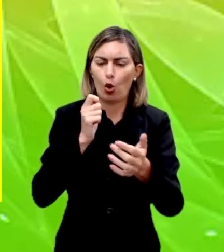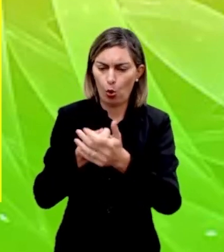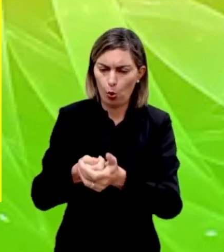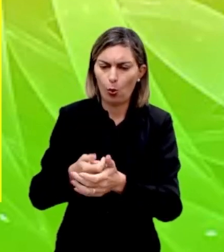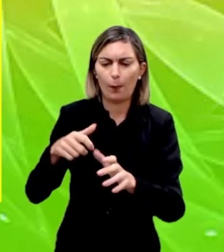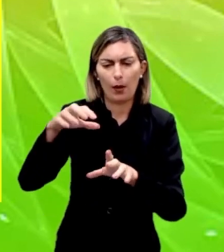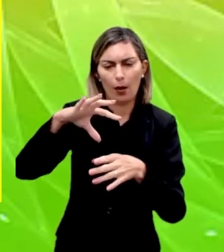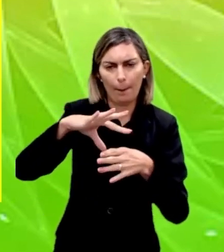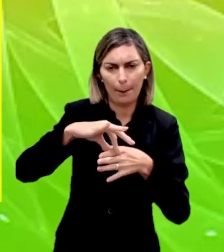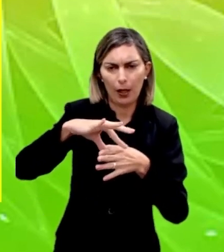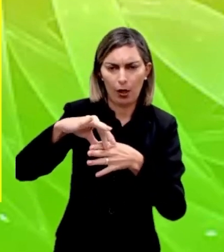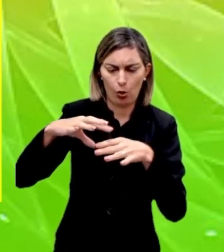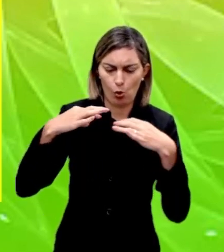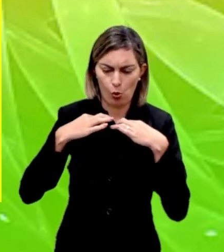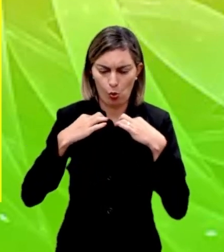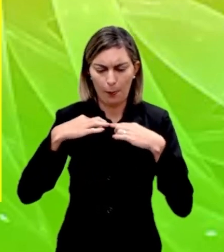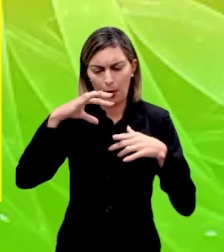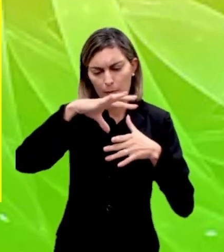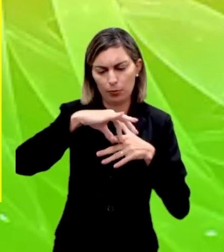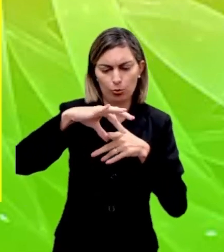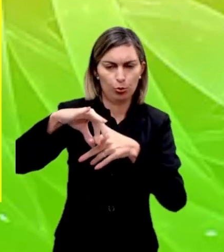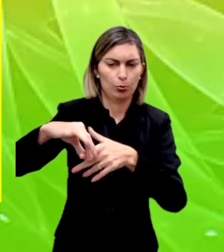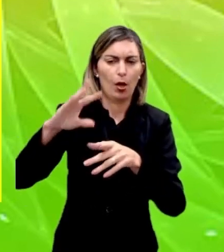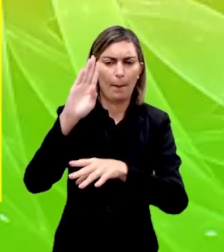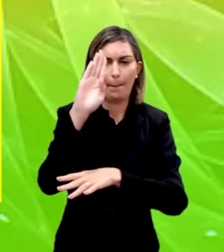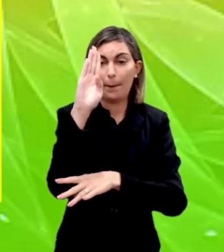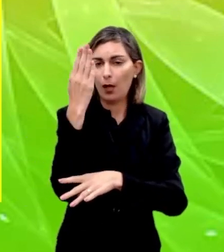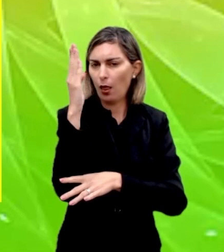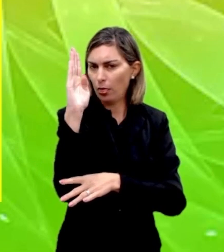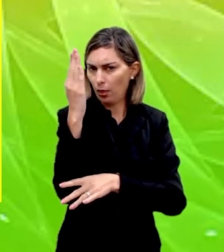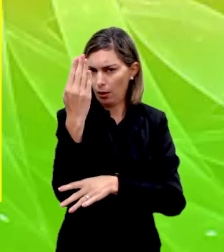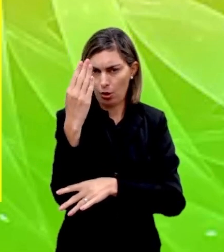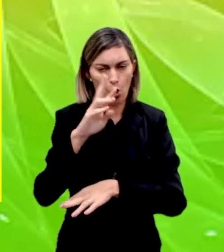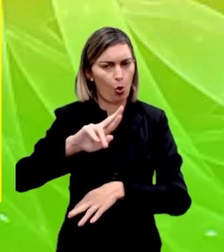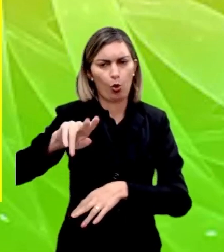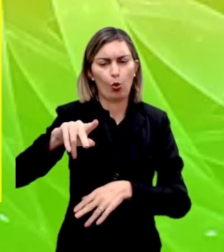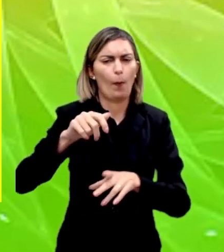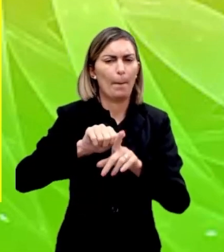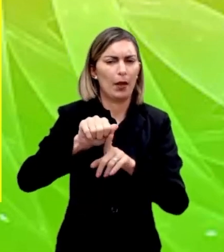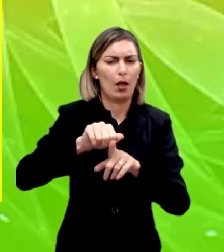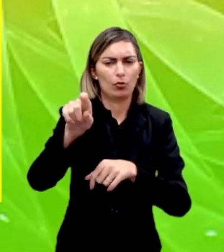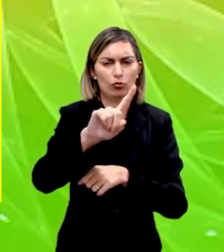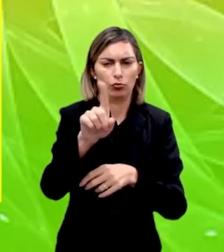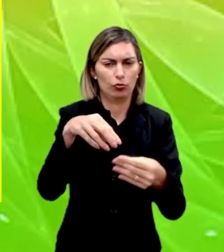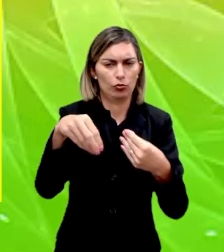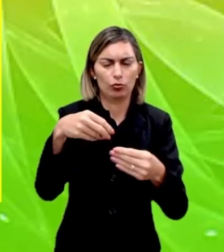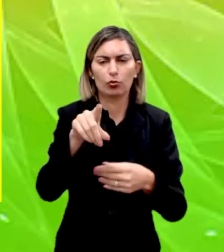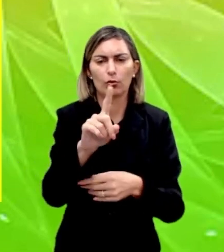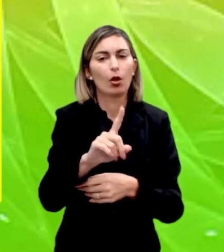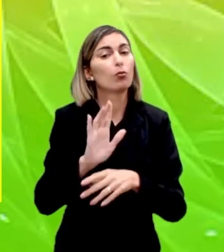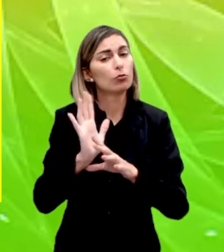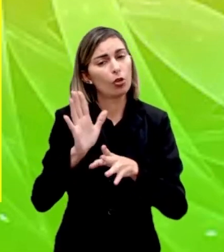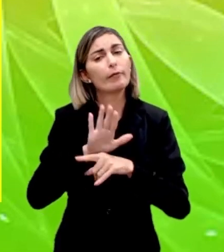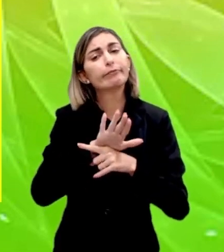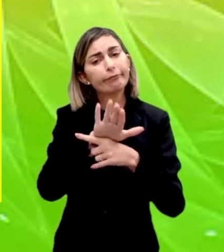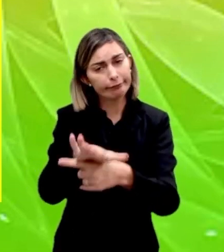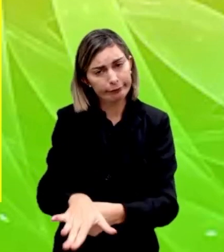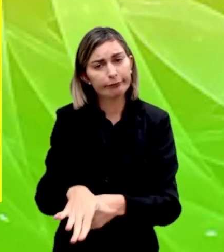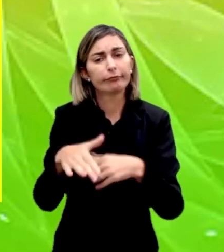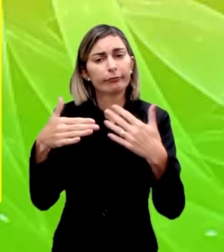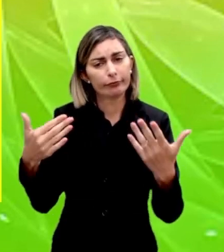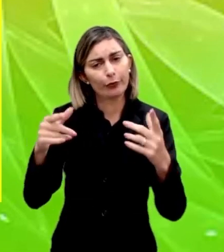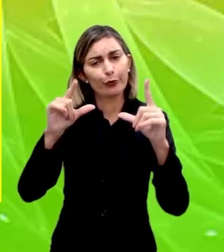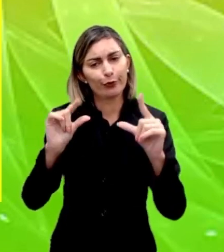aqueles pregadores de madeira para prender as roupas e não de plástico. Já é uma ajuda